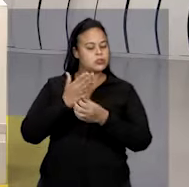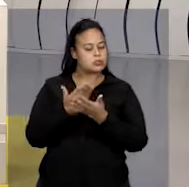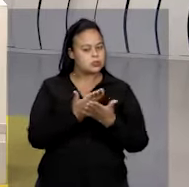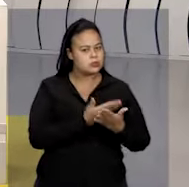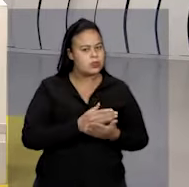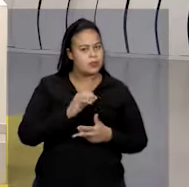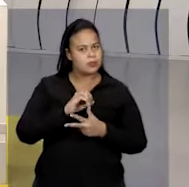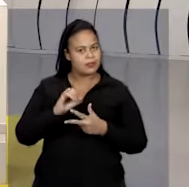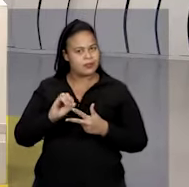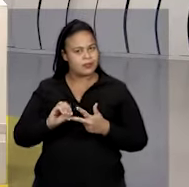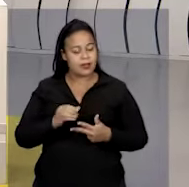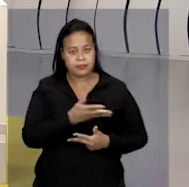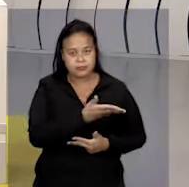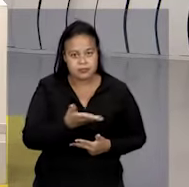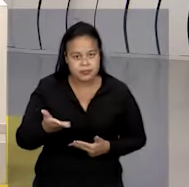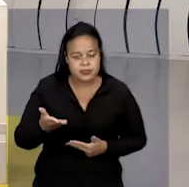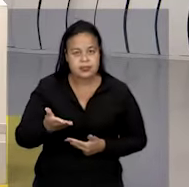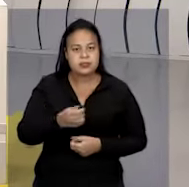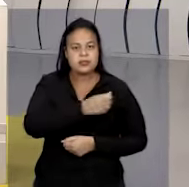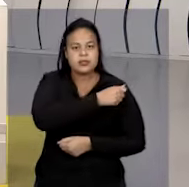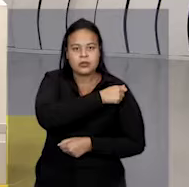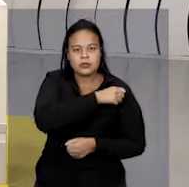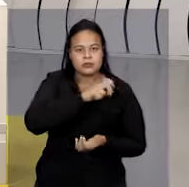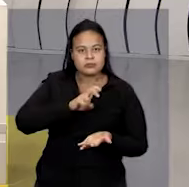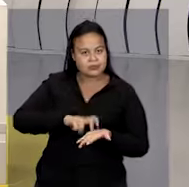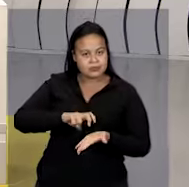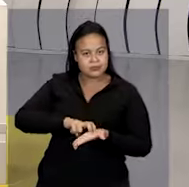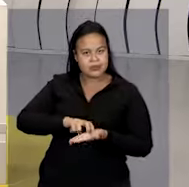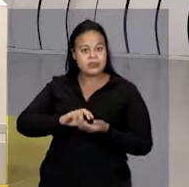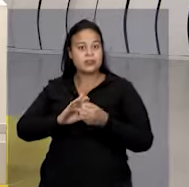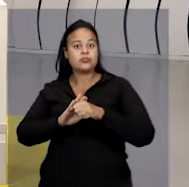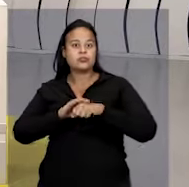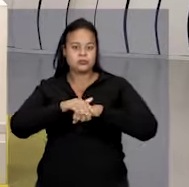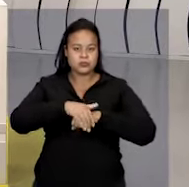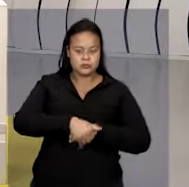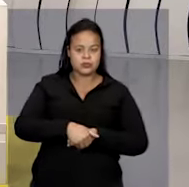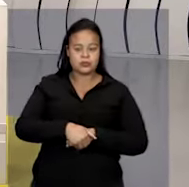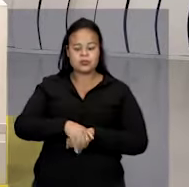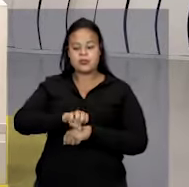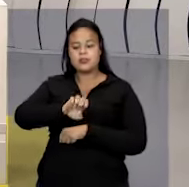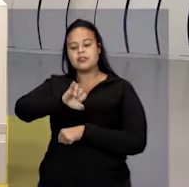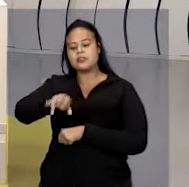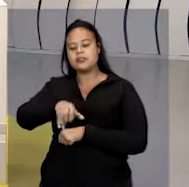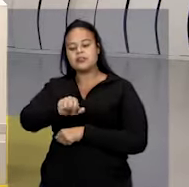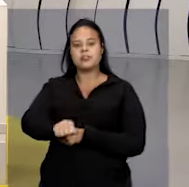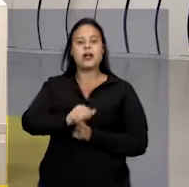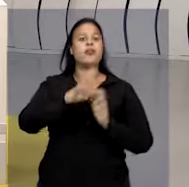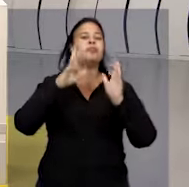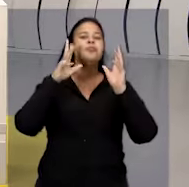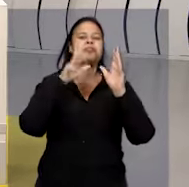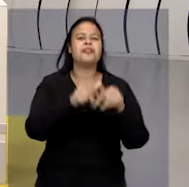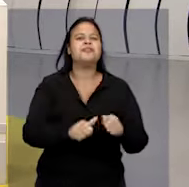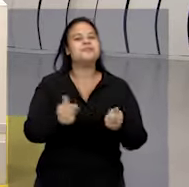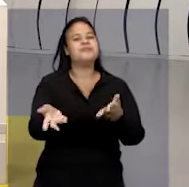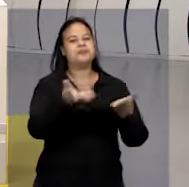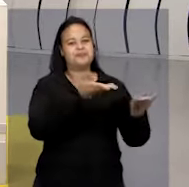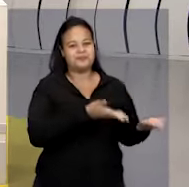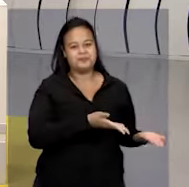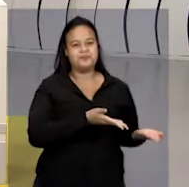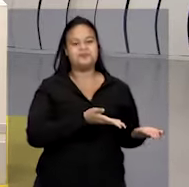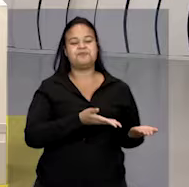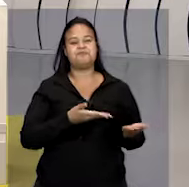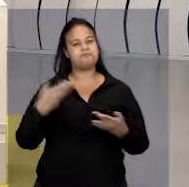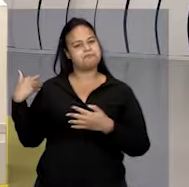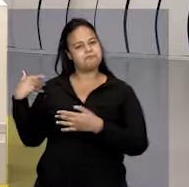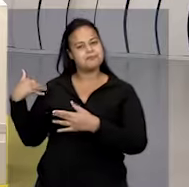educando do ensino médio diurno, você do ensino médio noturno, você da educação de jovem e adulto, sejam todos bem-vindos nessa